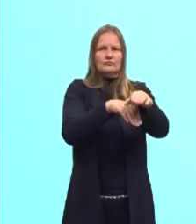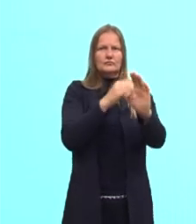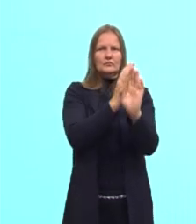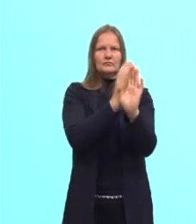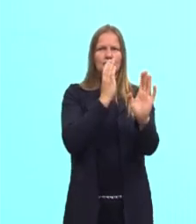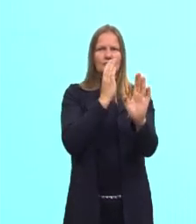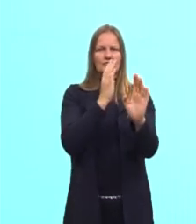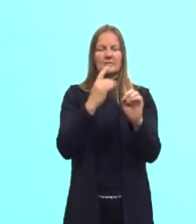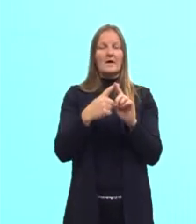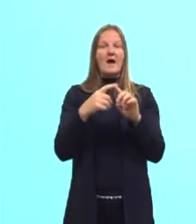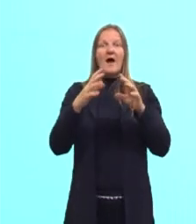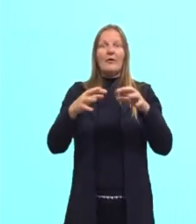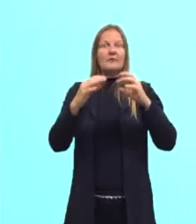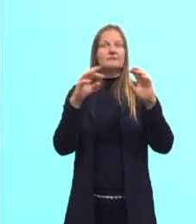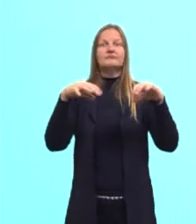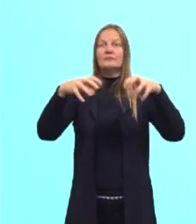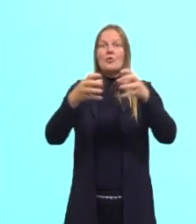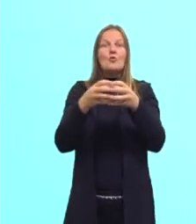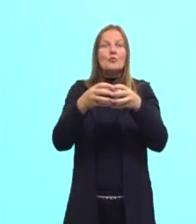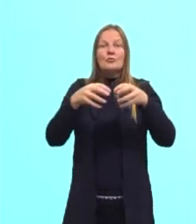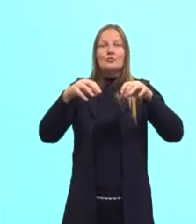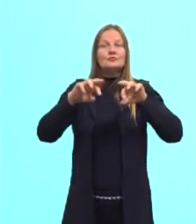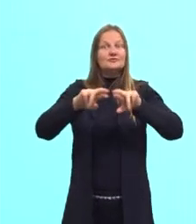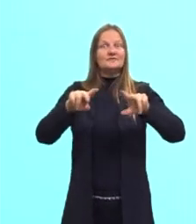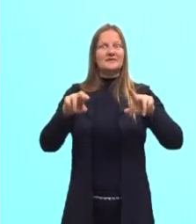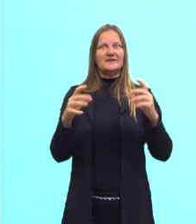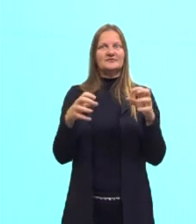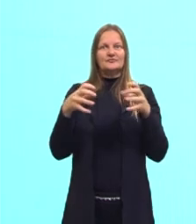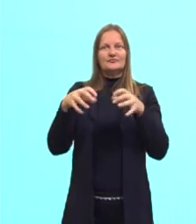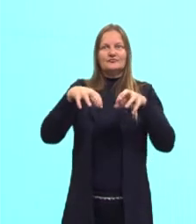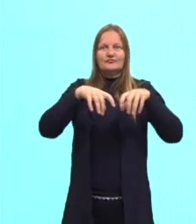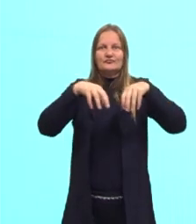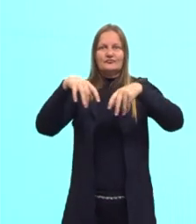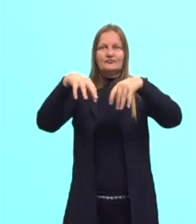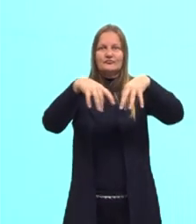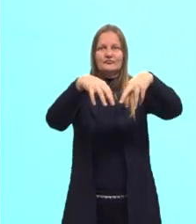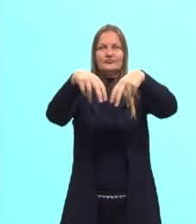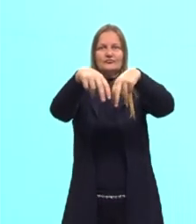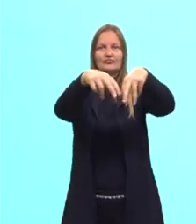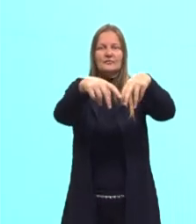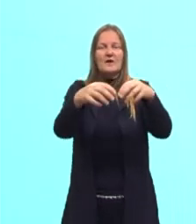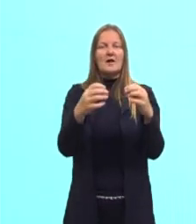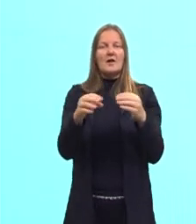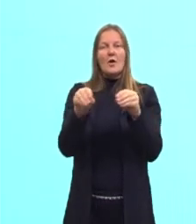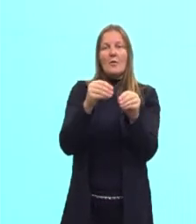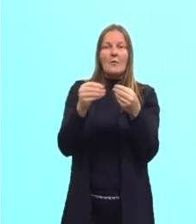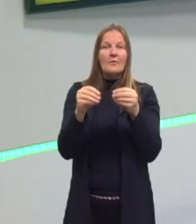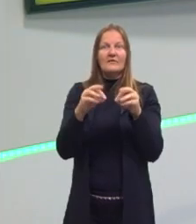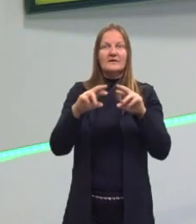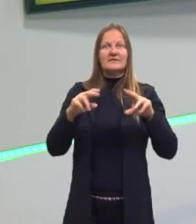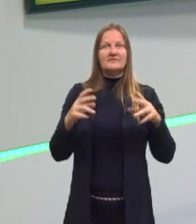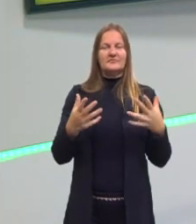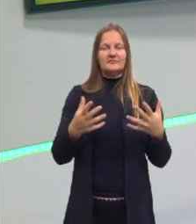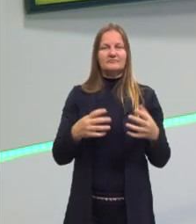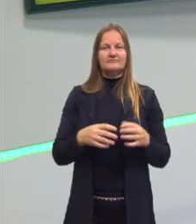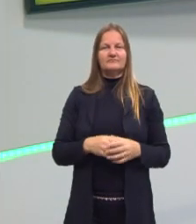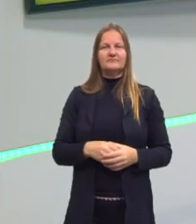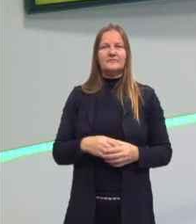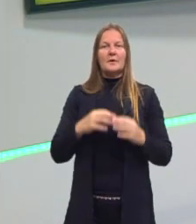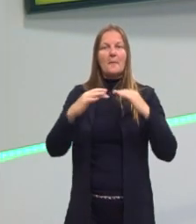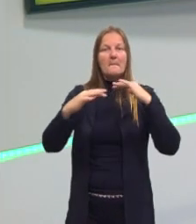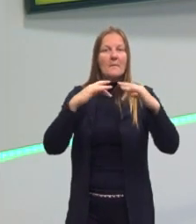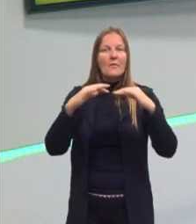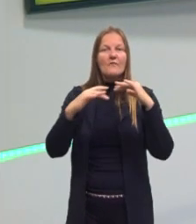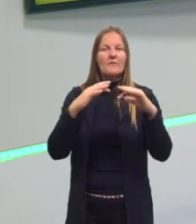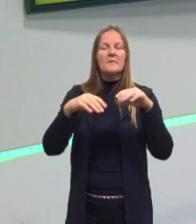colocando justamente né retratando Justamente a sua patente né E aqui não aqueles estão em